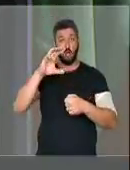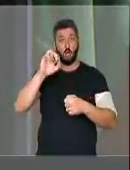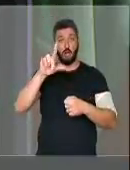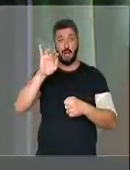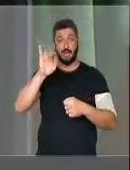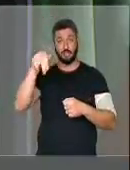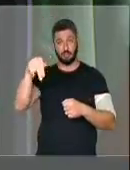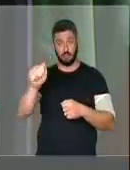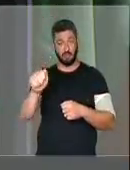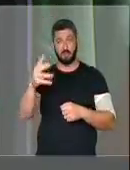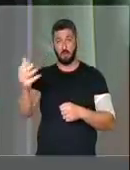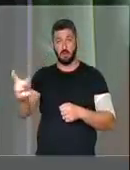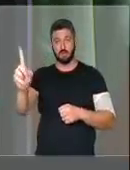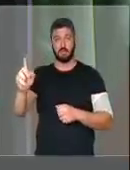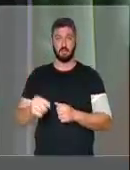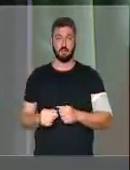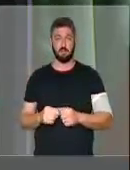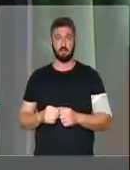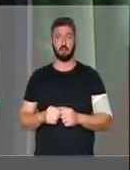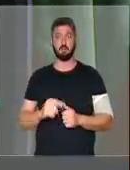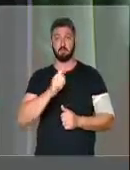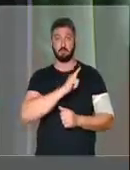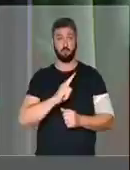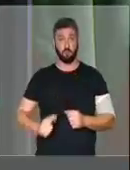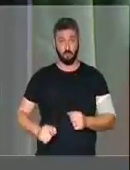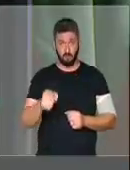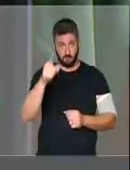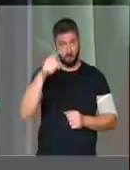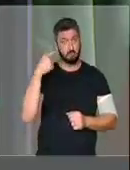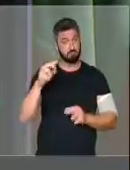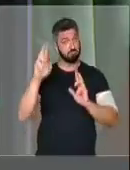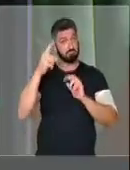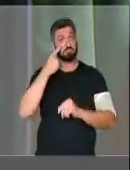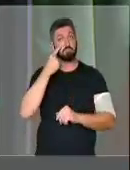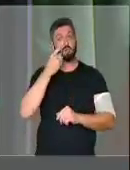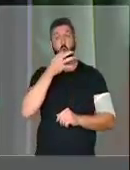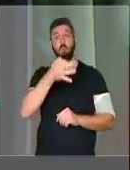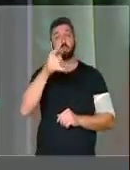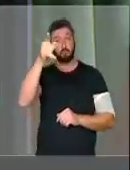povo do Noroeste do Espírito Santo não aceita. Senhor governador, nós esperamos a sua providência.